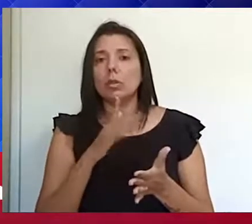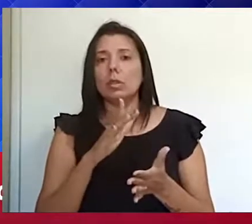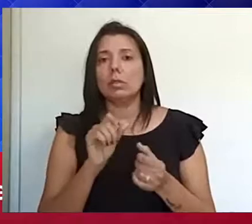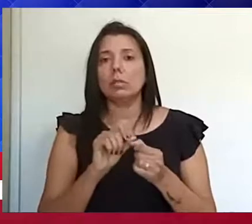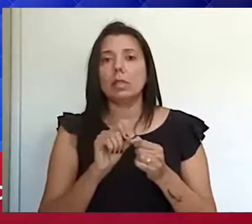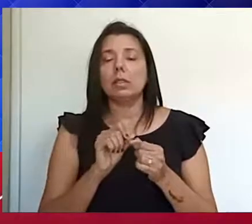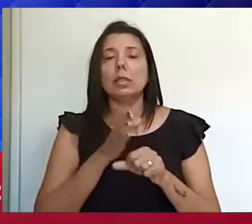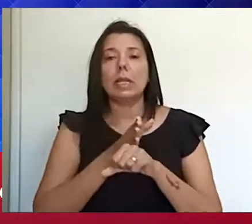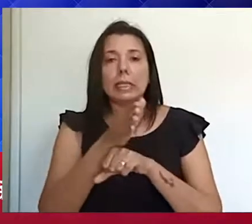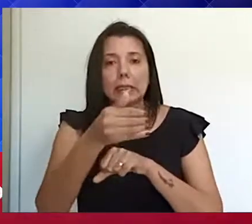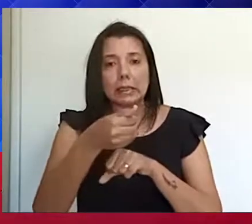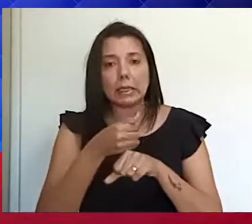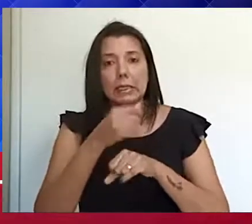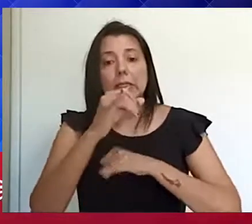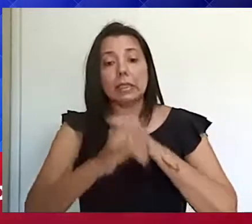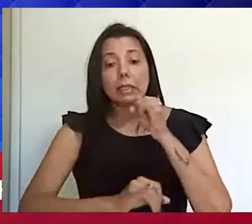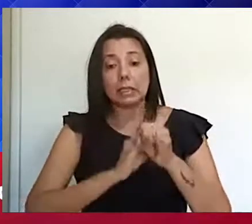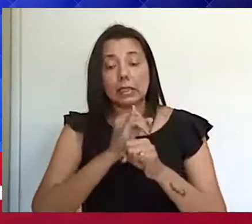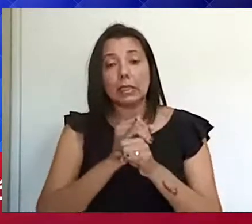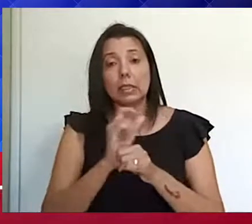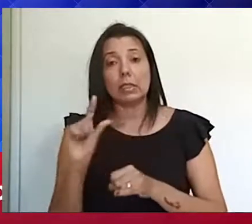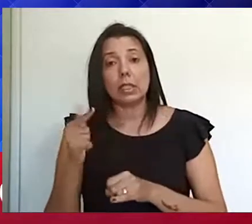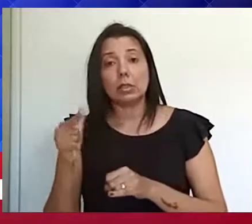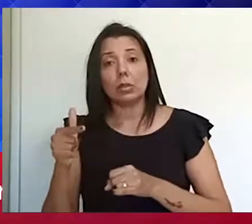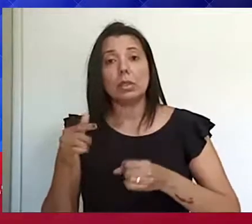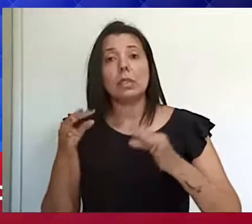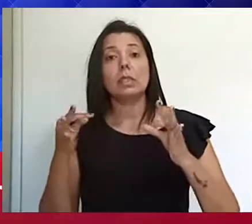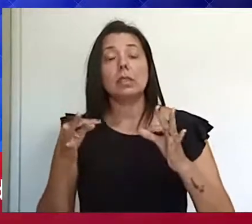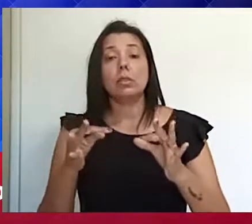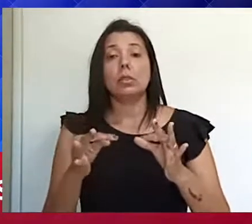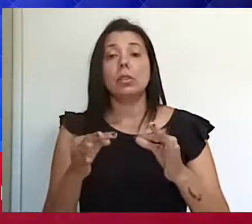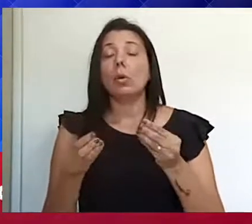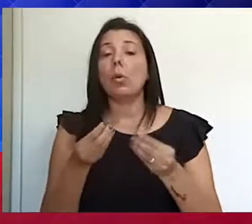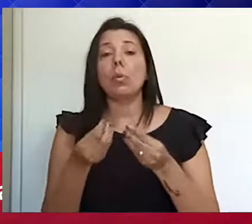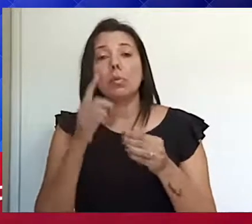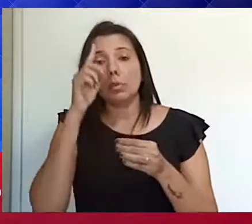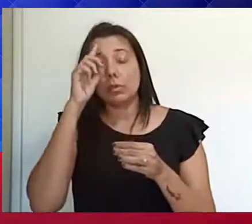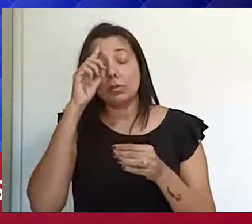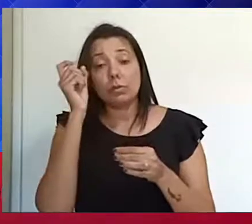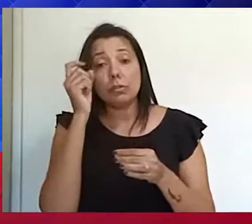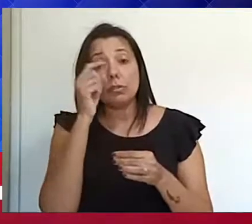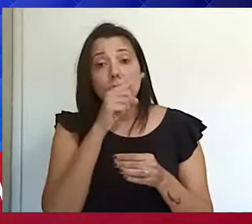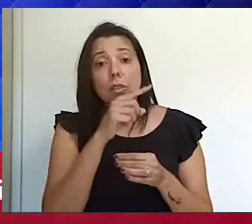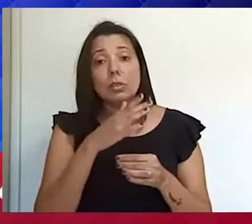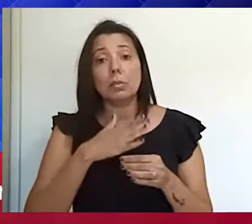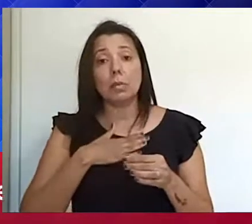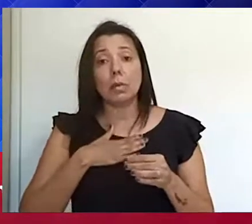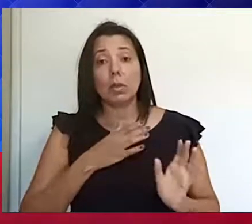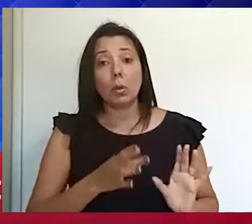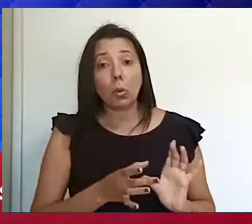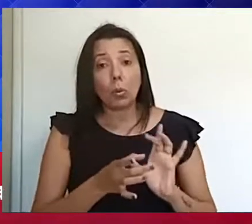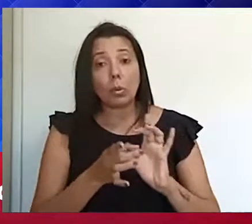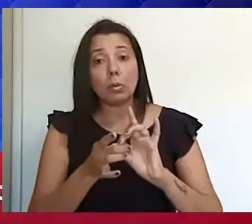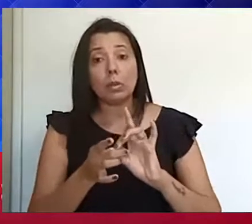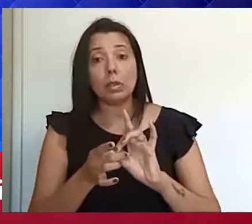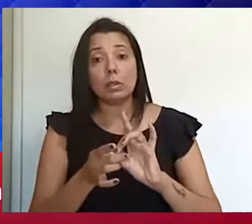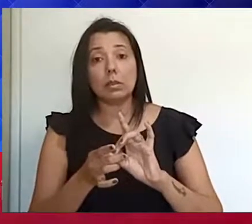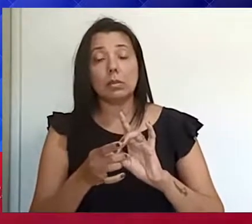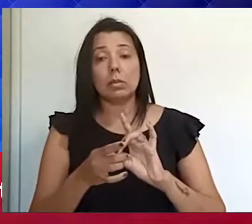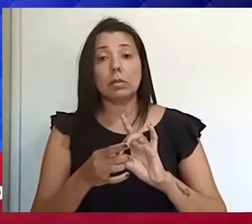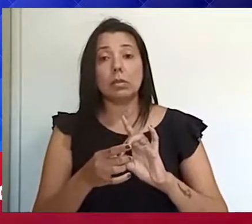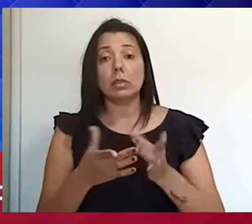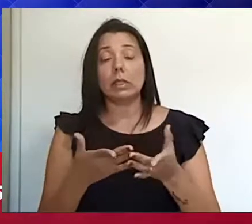outras tecnologias, o que está afetando o nosso dia a dia. Então esse é o primeiro contexto, né, que a gente foi pego de surpresa e